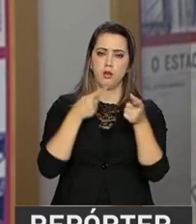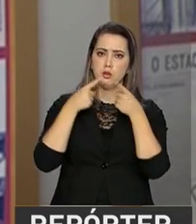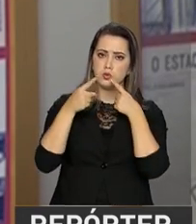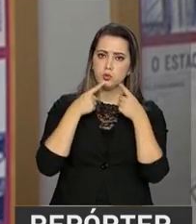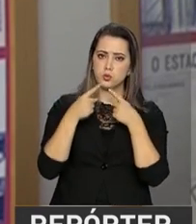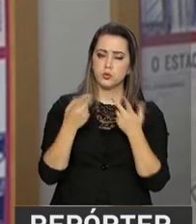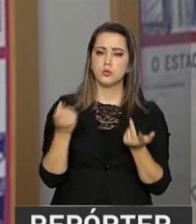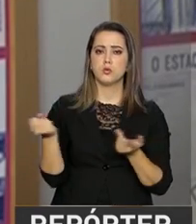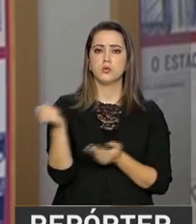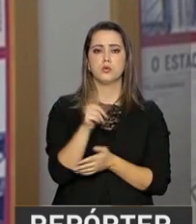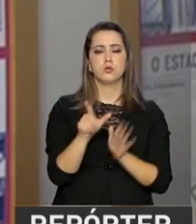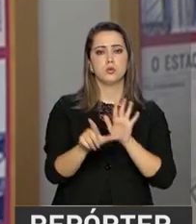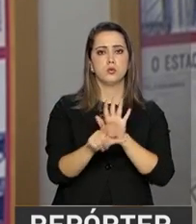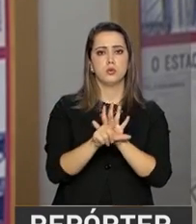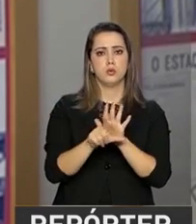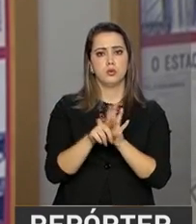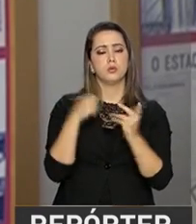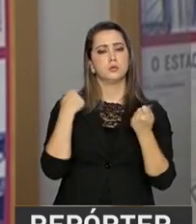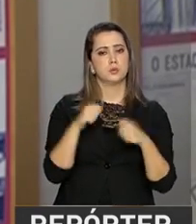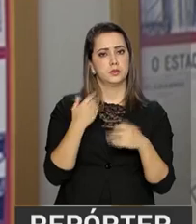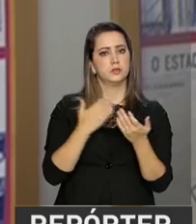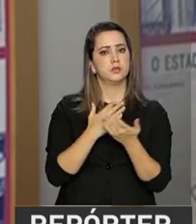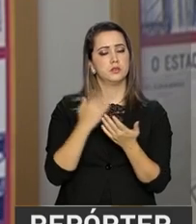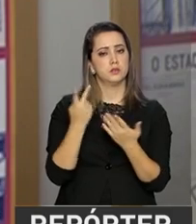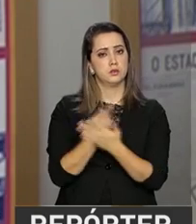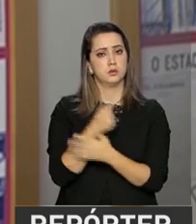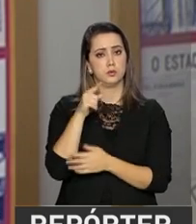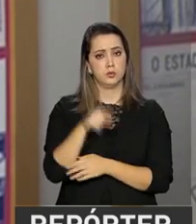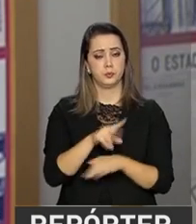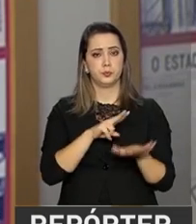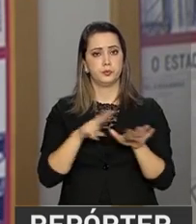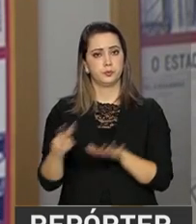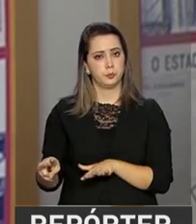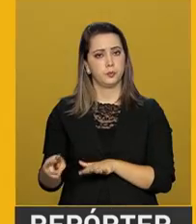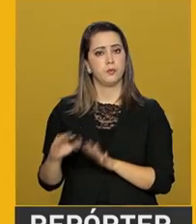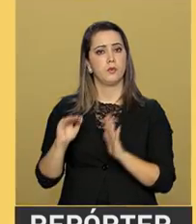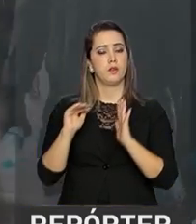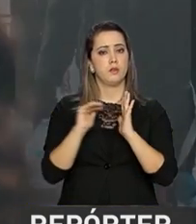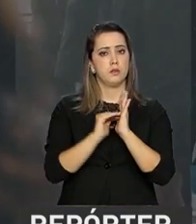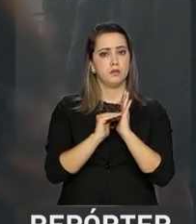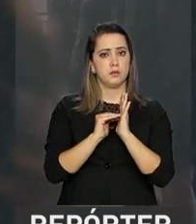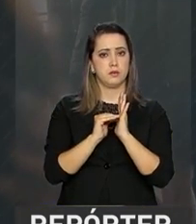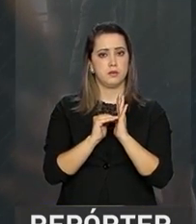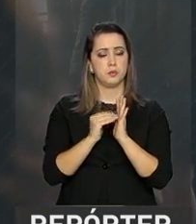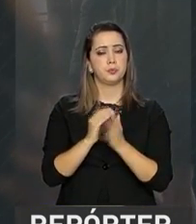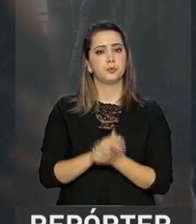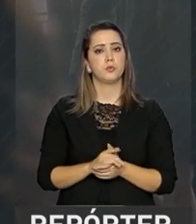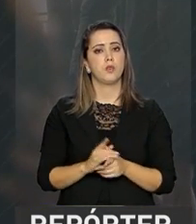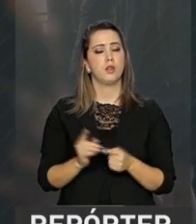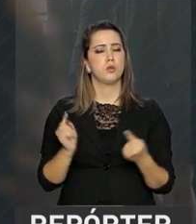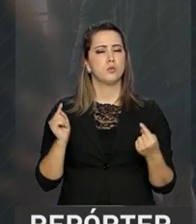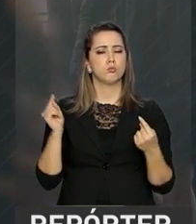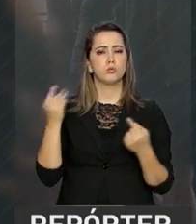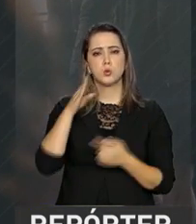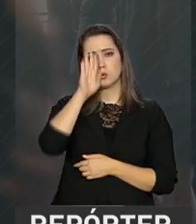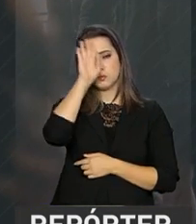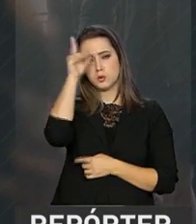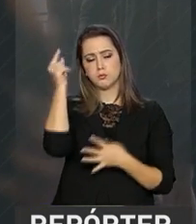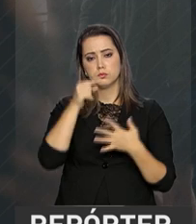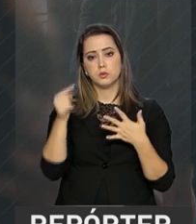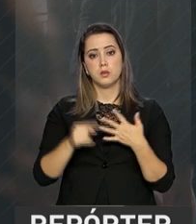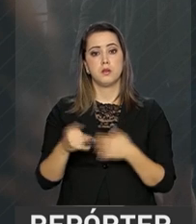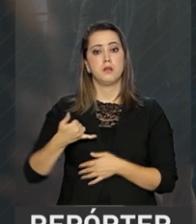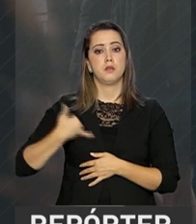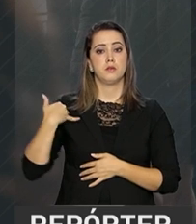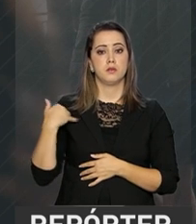sobre a reforma da previdência deve começar ainda esta semana na câmara entre os principais pontos da reforma estão e